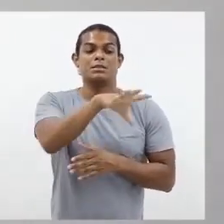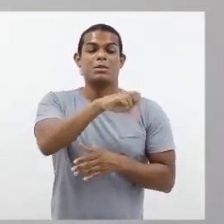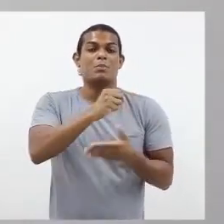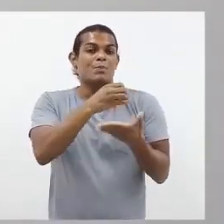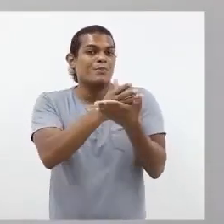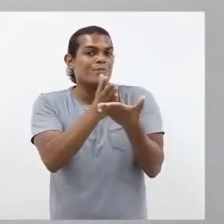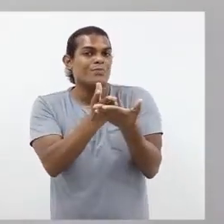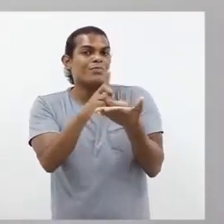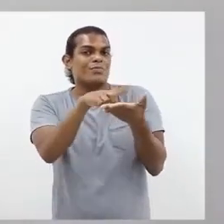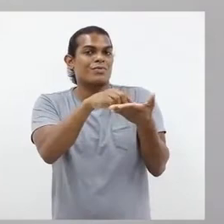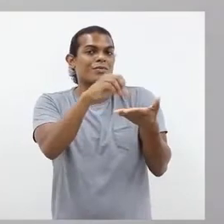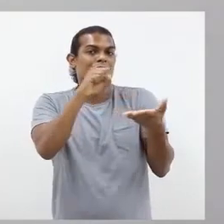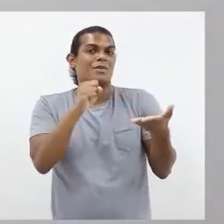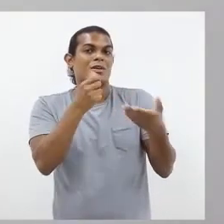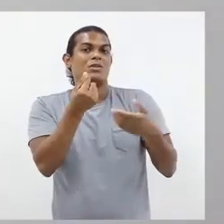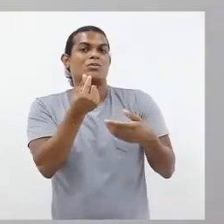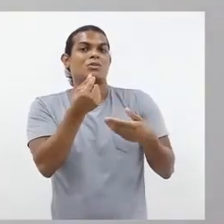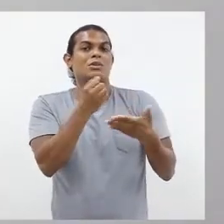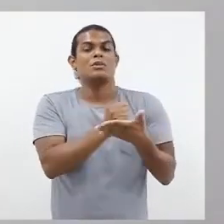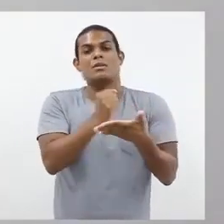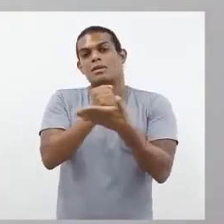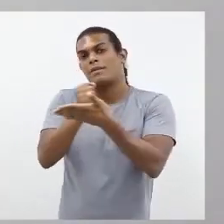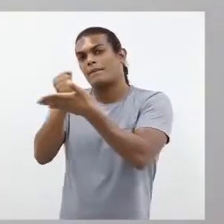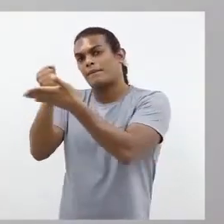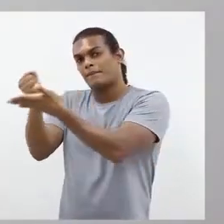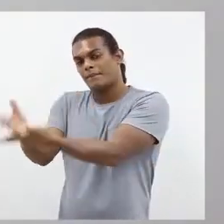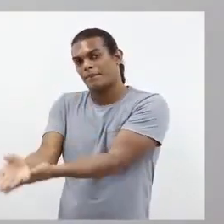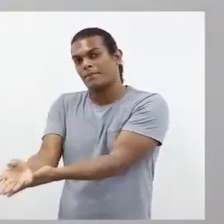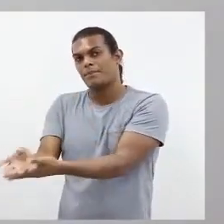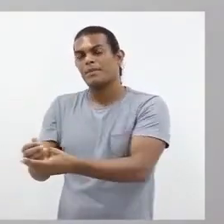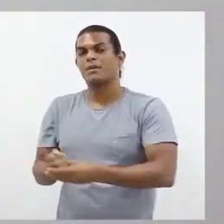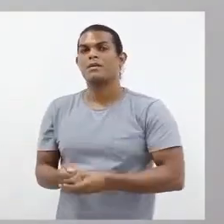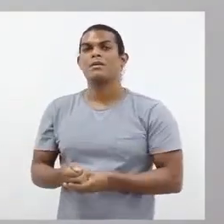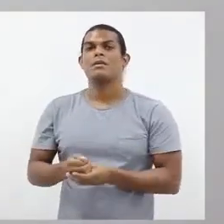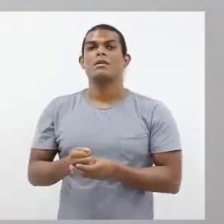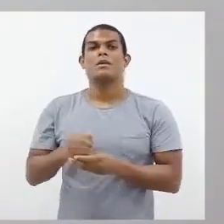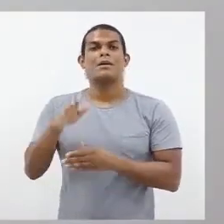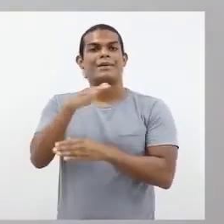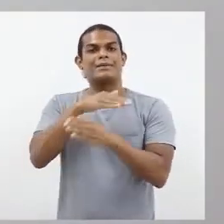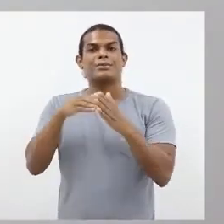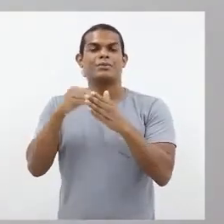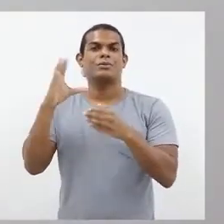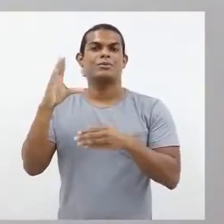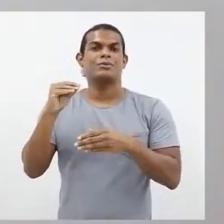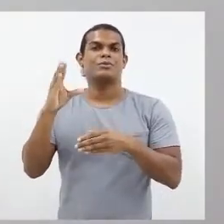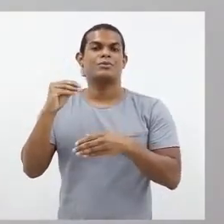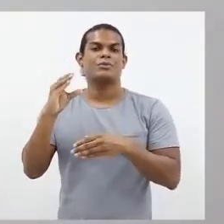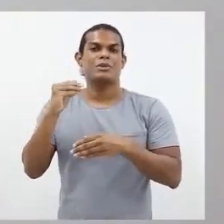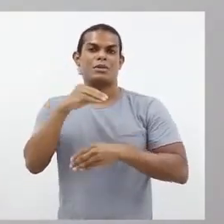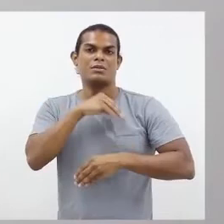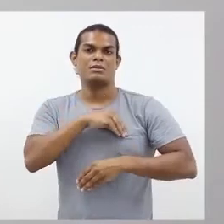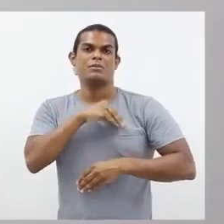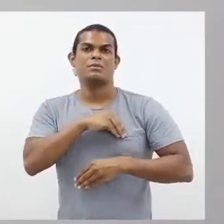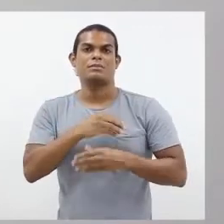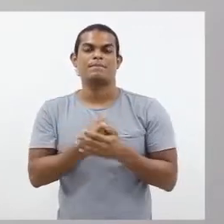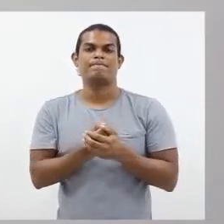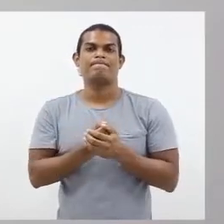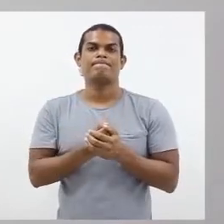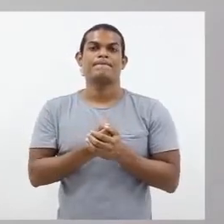manda para o funcionário da empresa na forma de pagamento de salário. Além